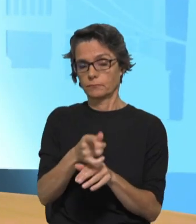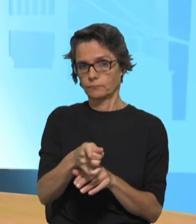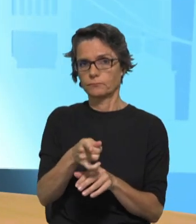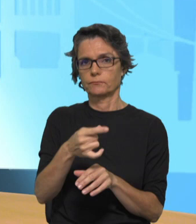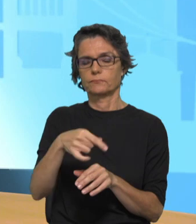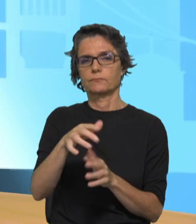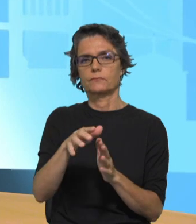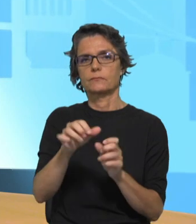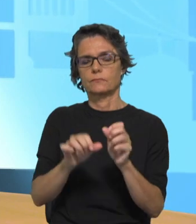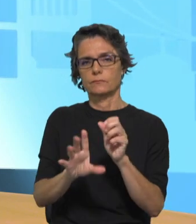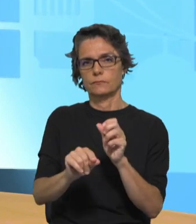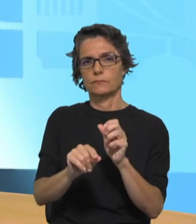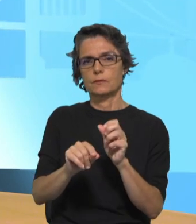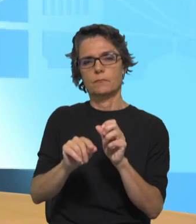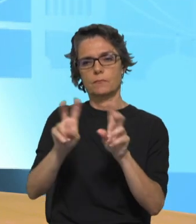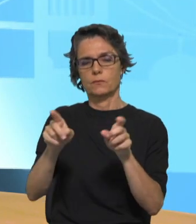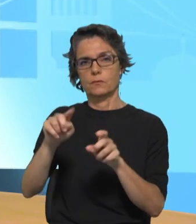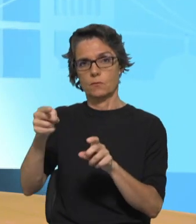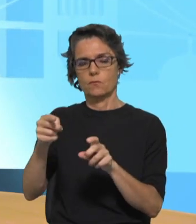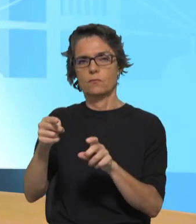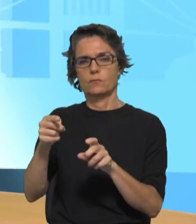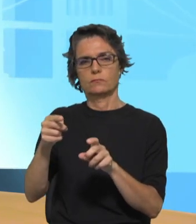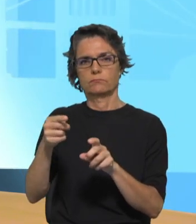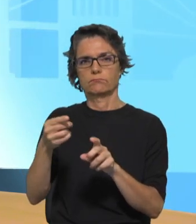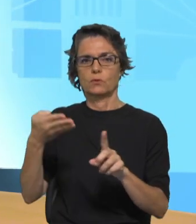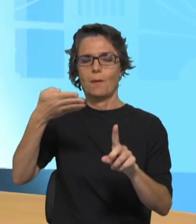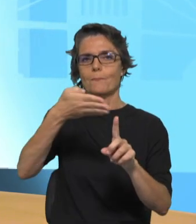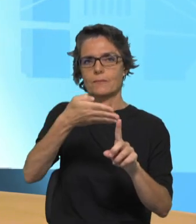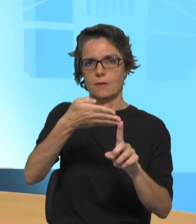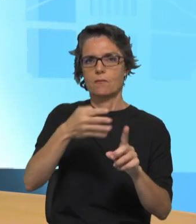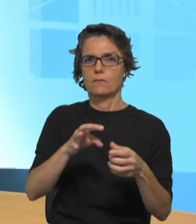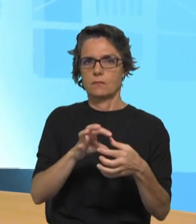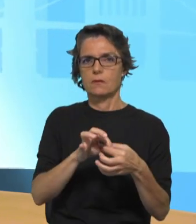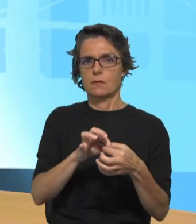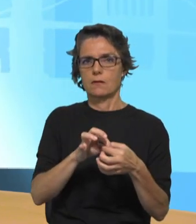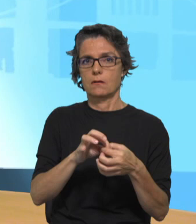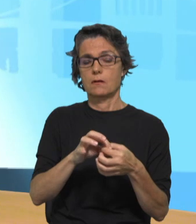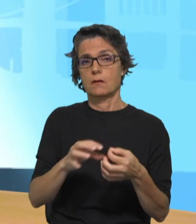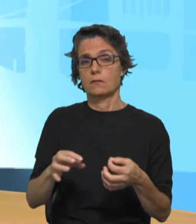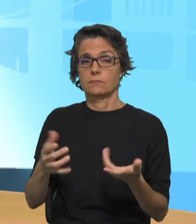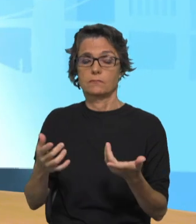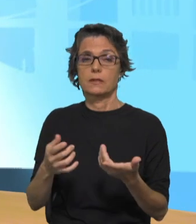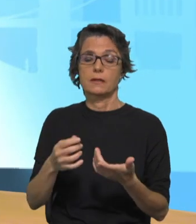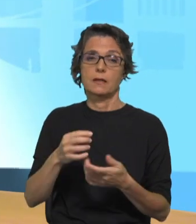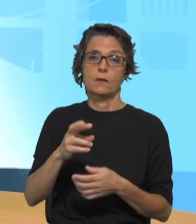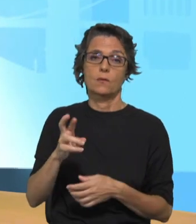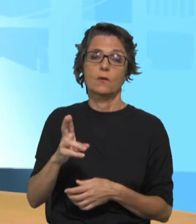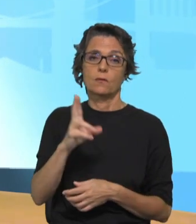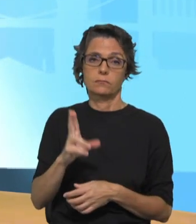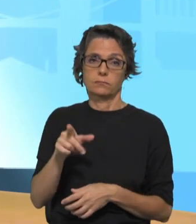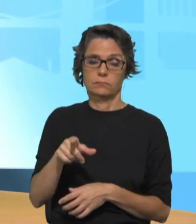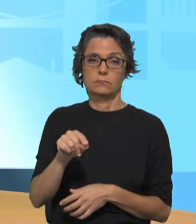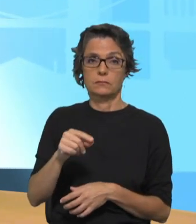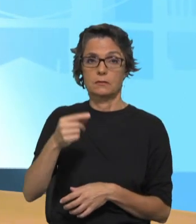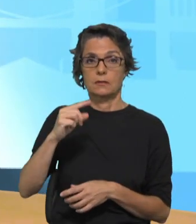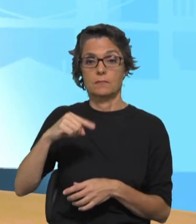o impulso missionário que resulta sempre de uma Jornada Mundial da Juventude e também que na próxima semana